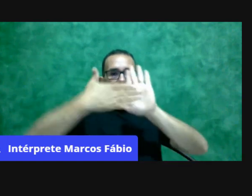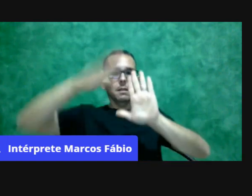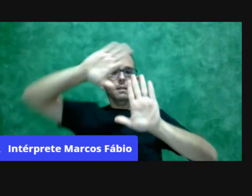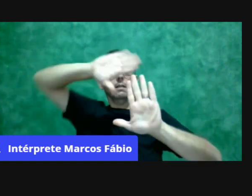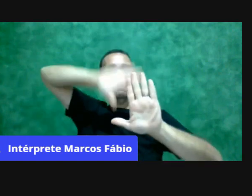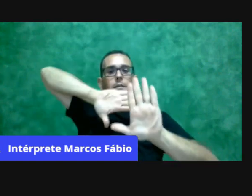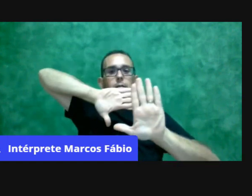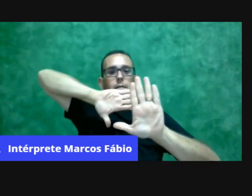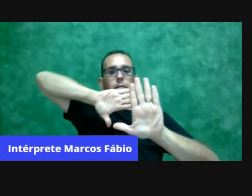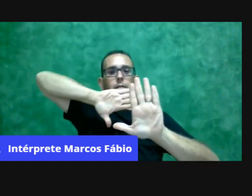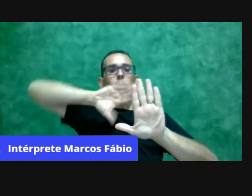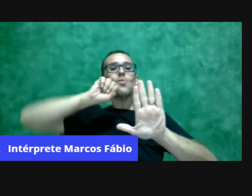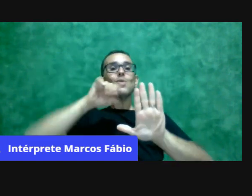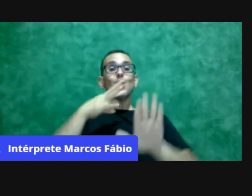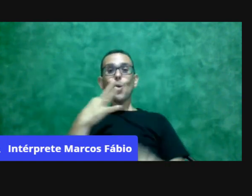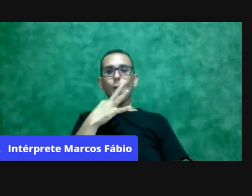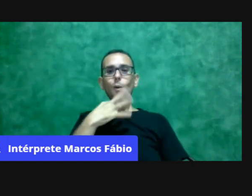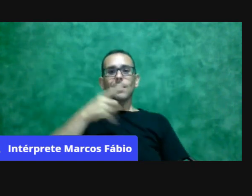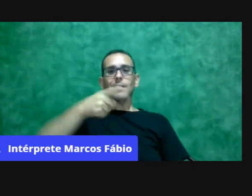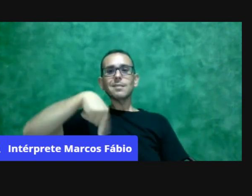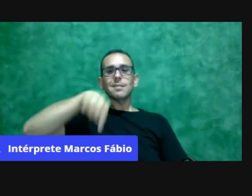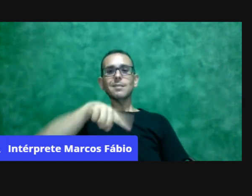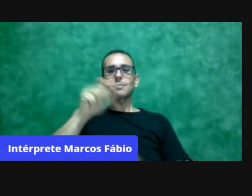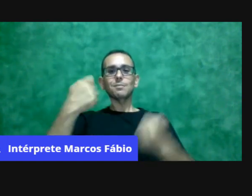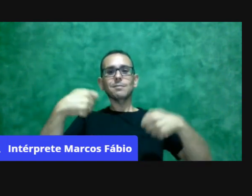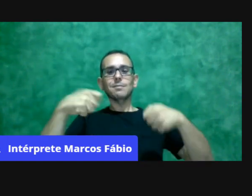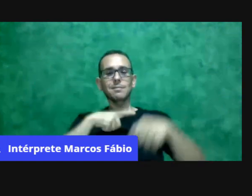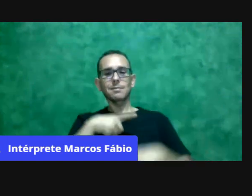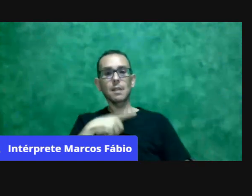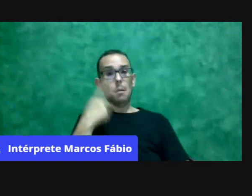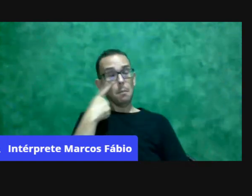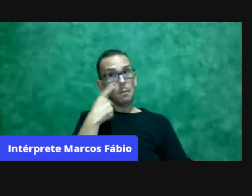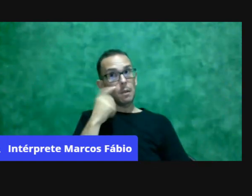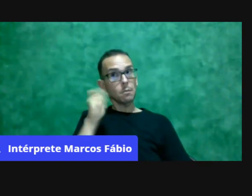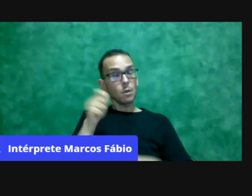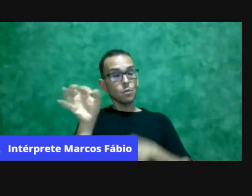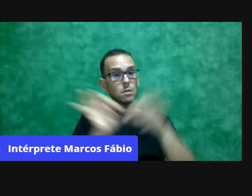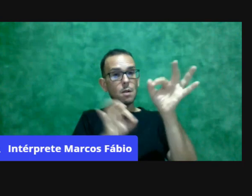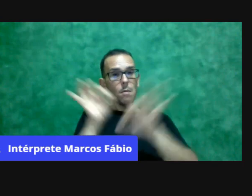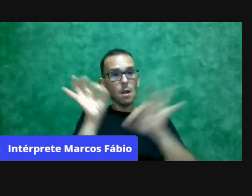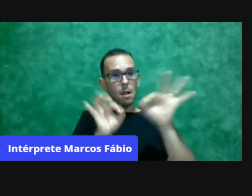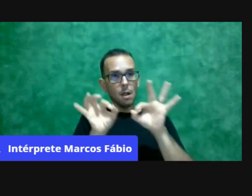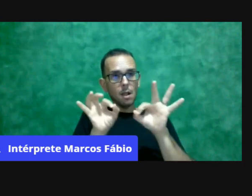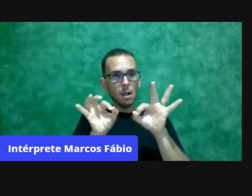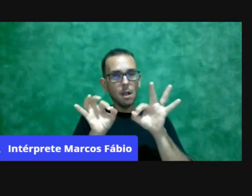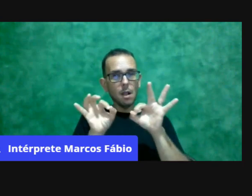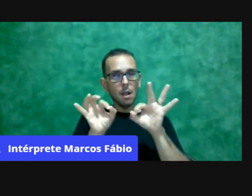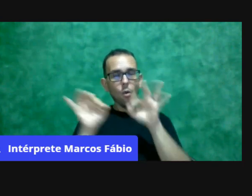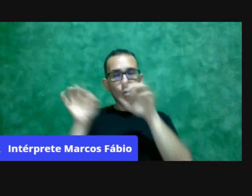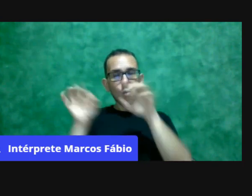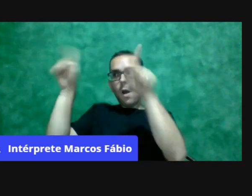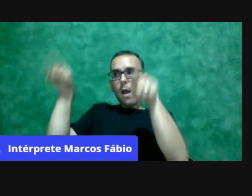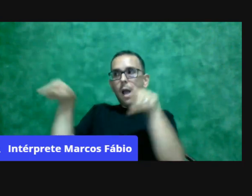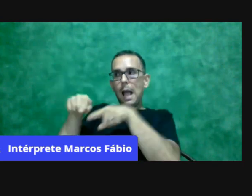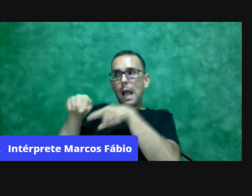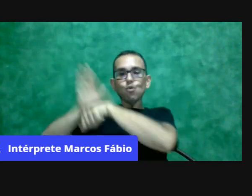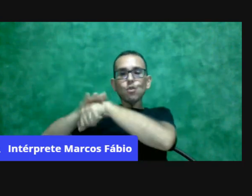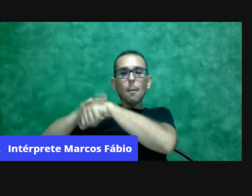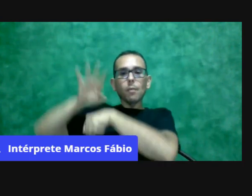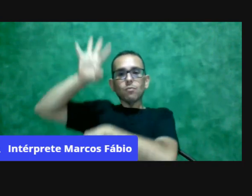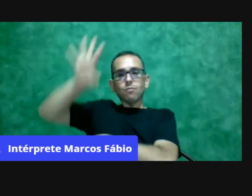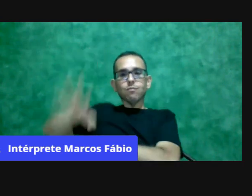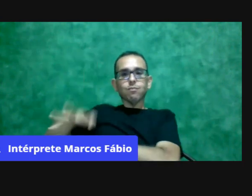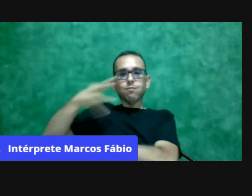causa daquele conhecimento que a gente quer trazer. Por exemplo, eu quero trabalhar o quadro de chamada da minha turma. Eu quero que ele esteja